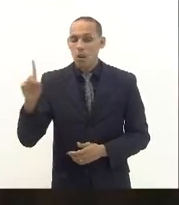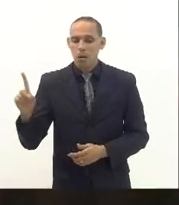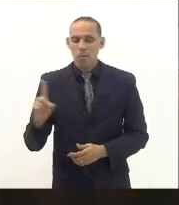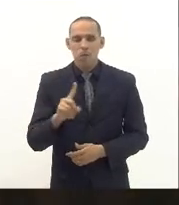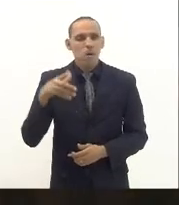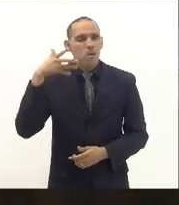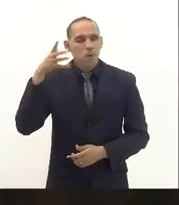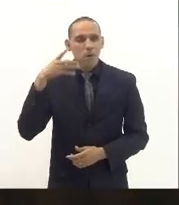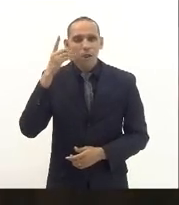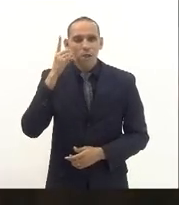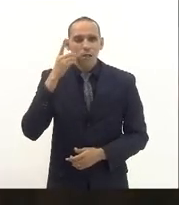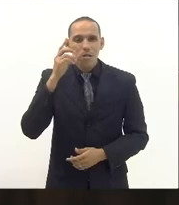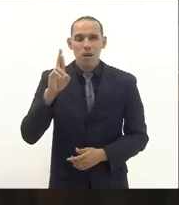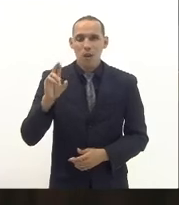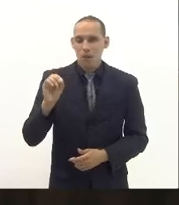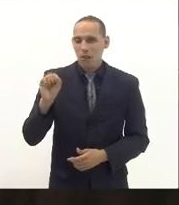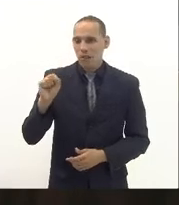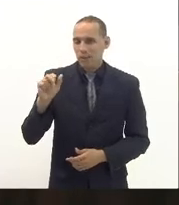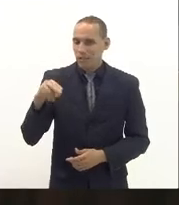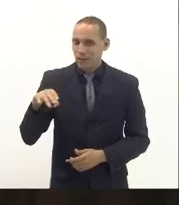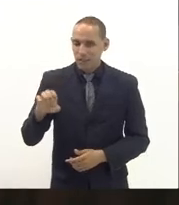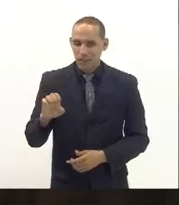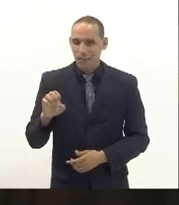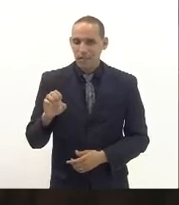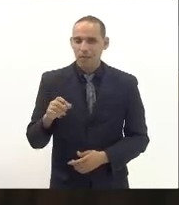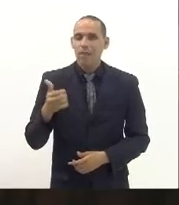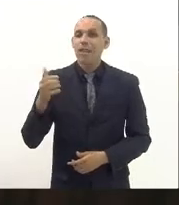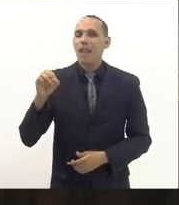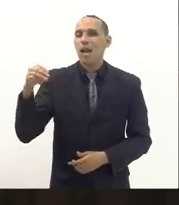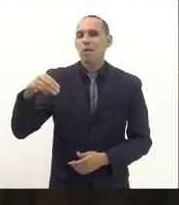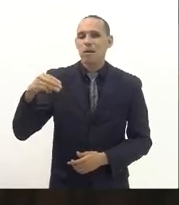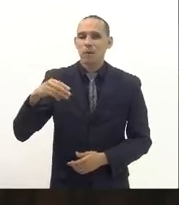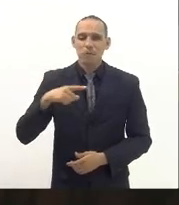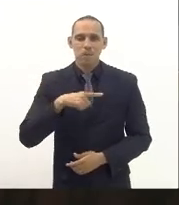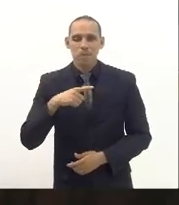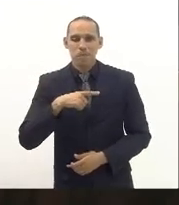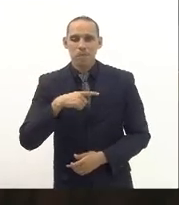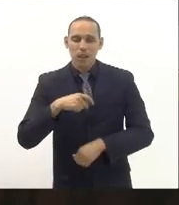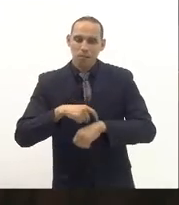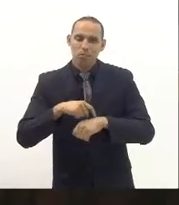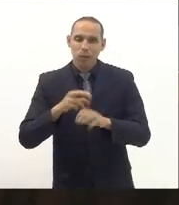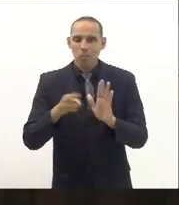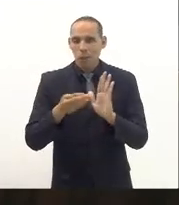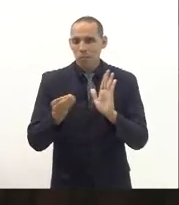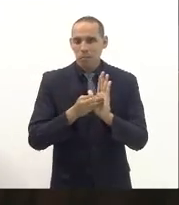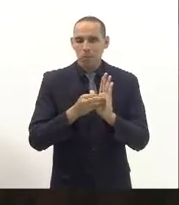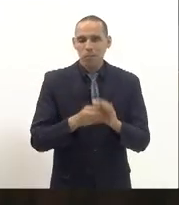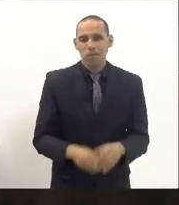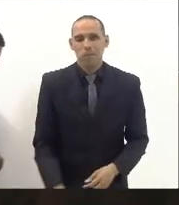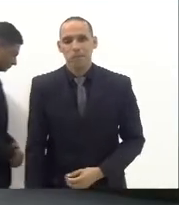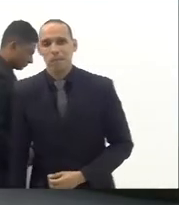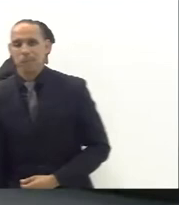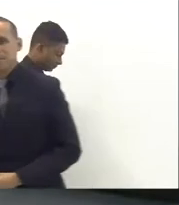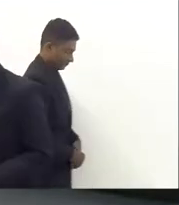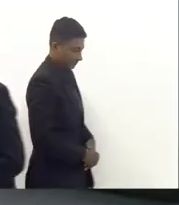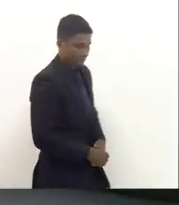orador escrita deputada Rosane Félix ascendência dispõe de dez minutos no tempo regimental